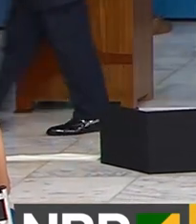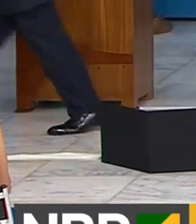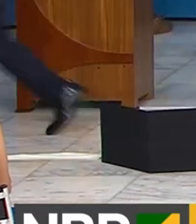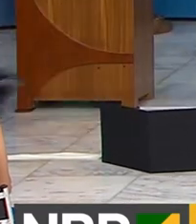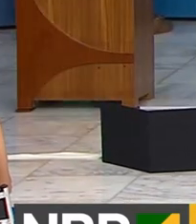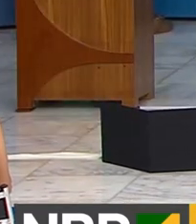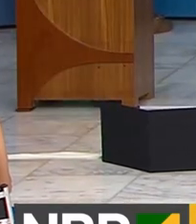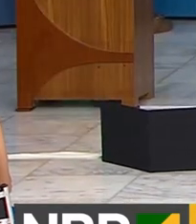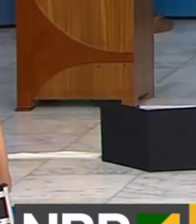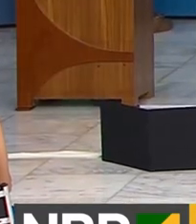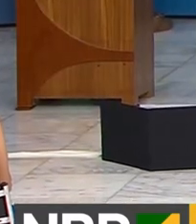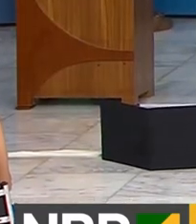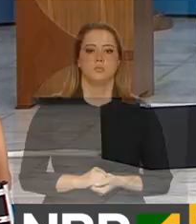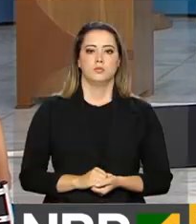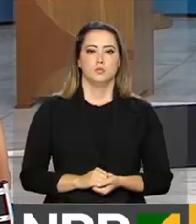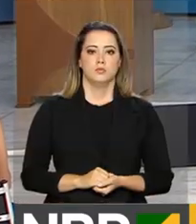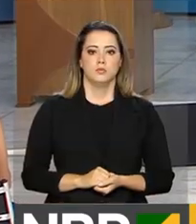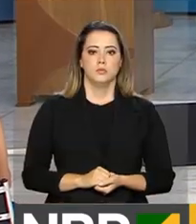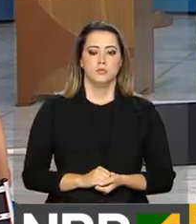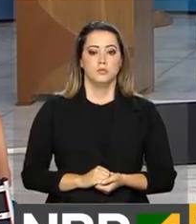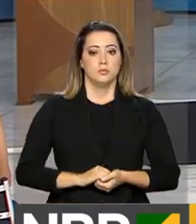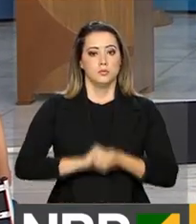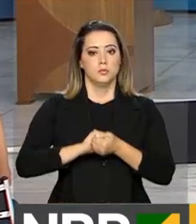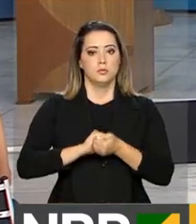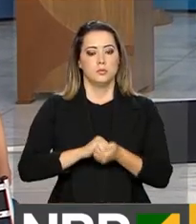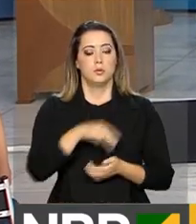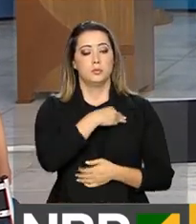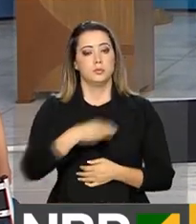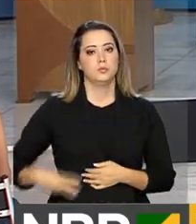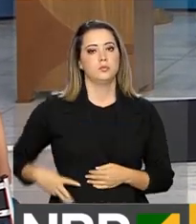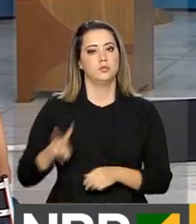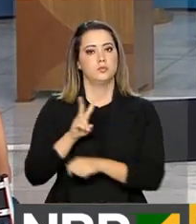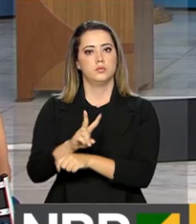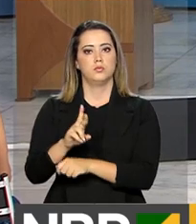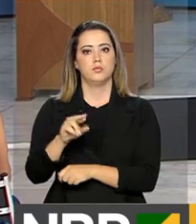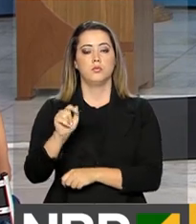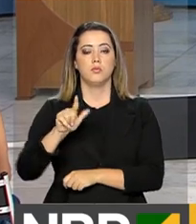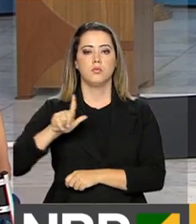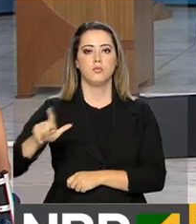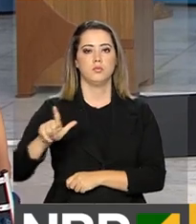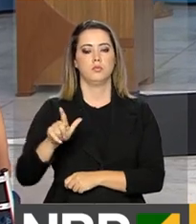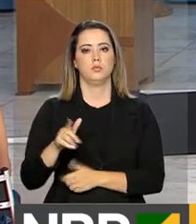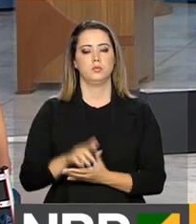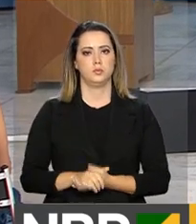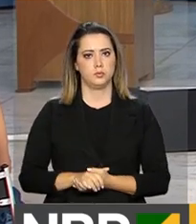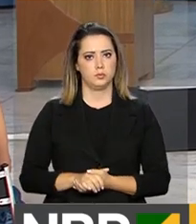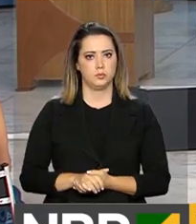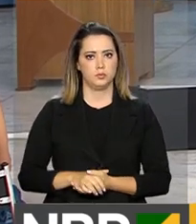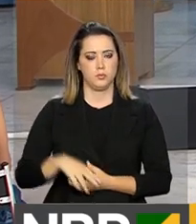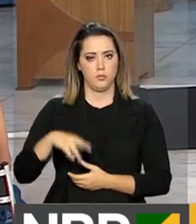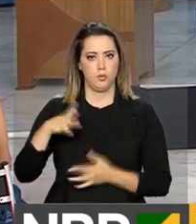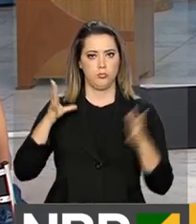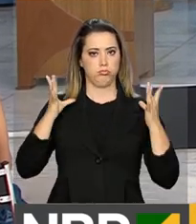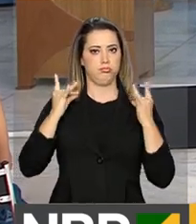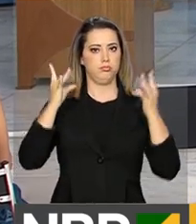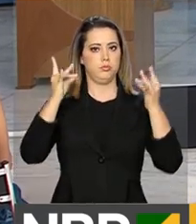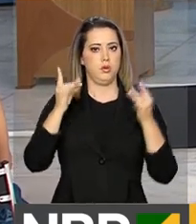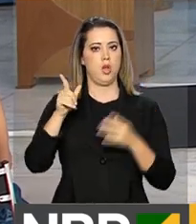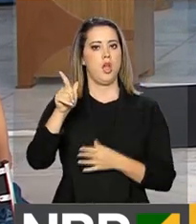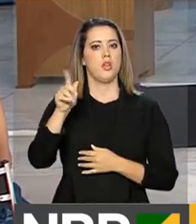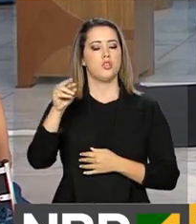Quero cumprimentar o eminente ministro da Defesa, Raul Jungmann, o general Sérgio